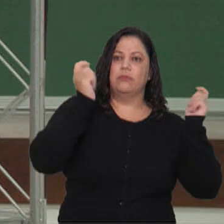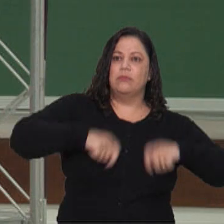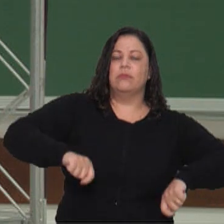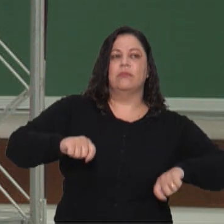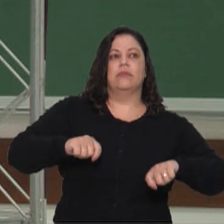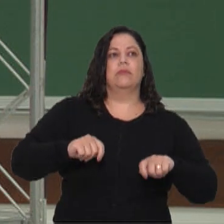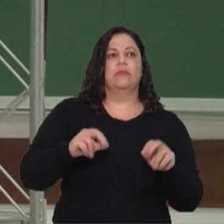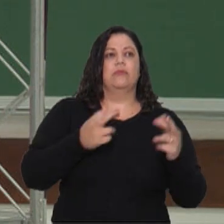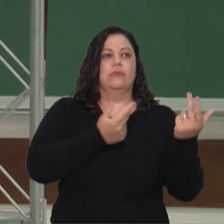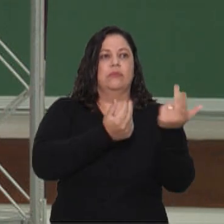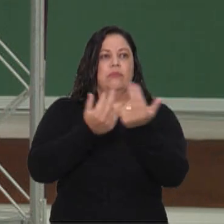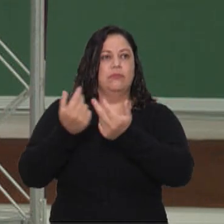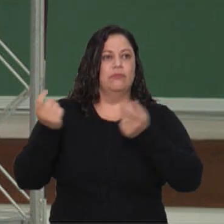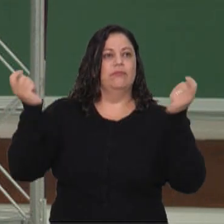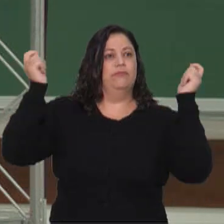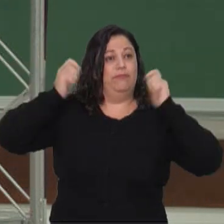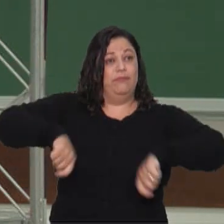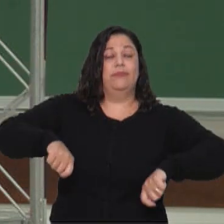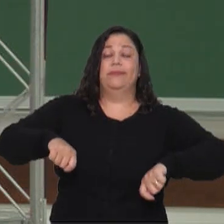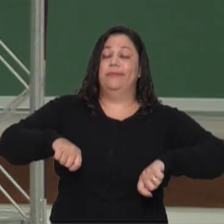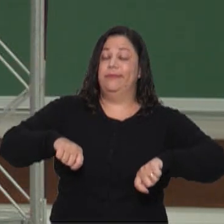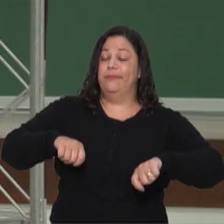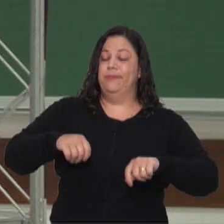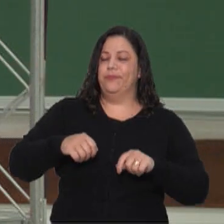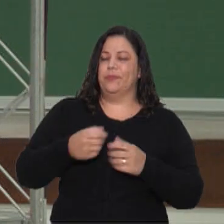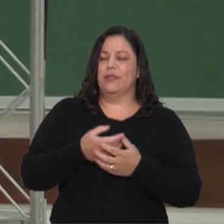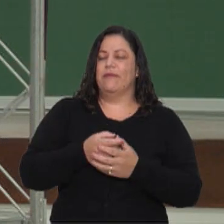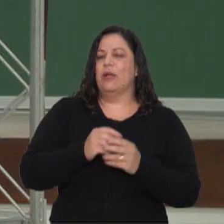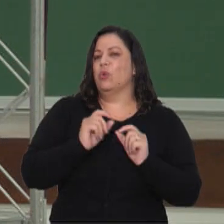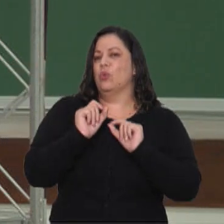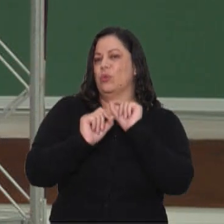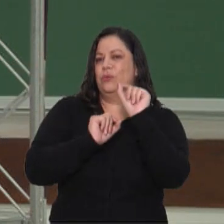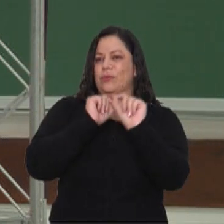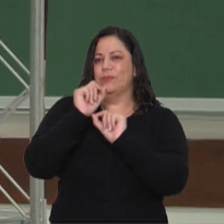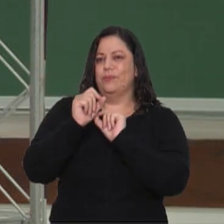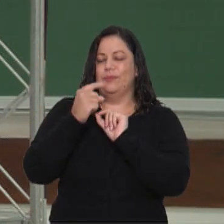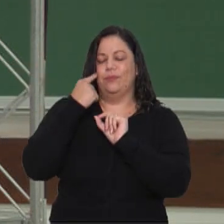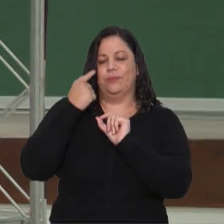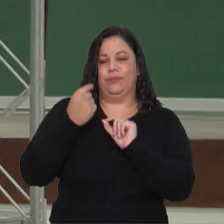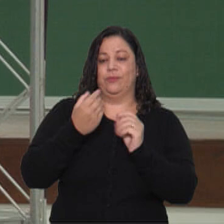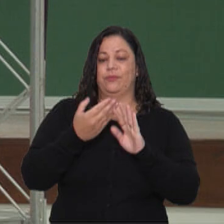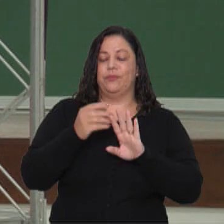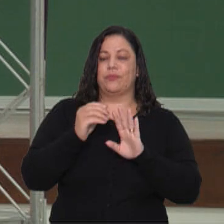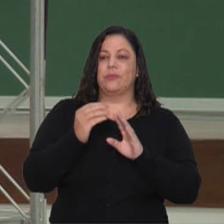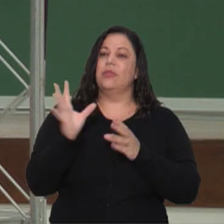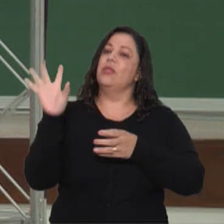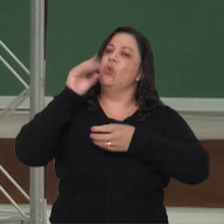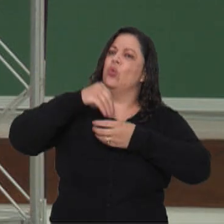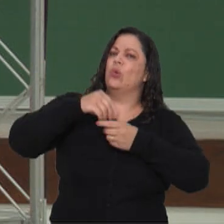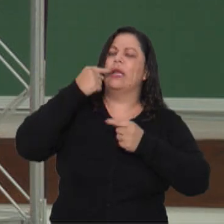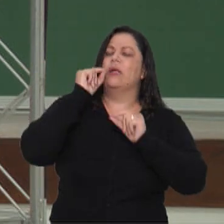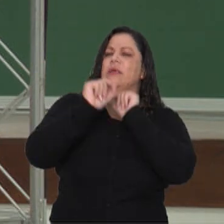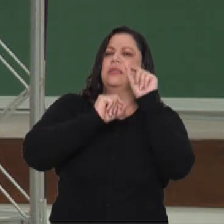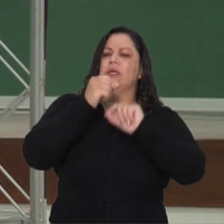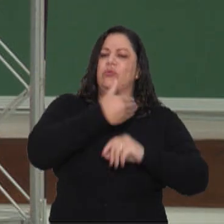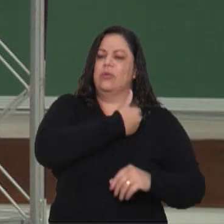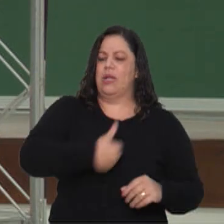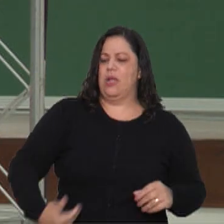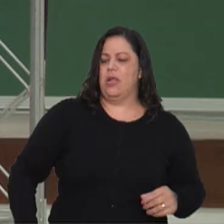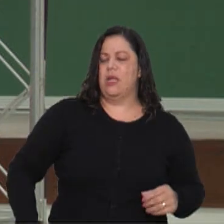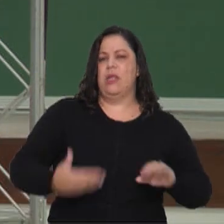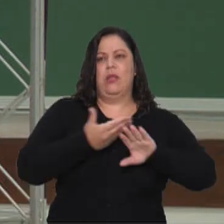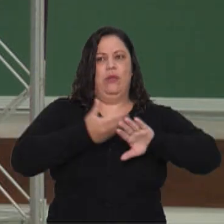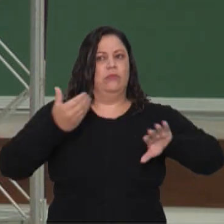mimesis, ele vai se afastar disso na República. Vamos para a